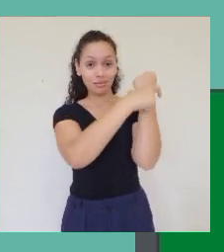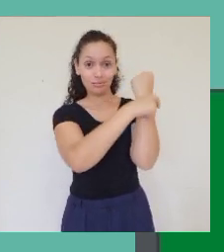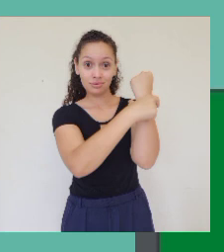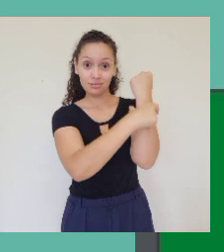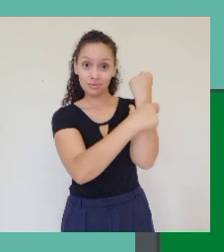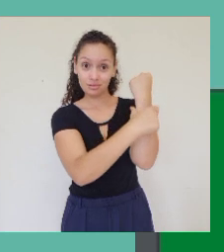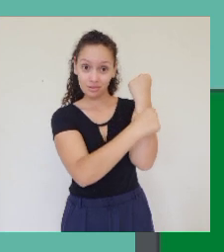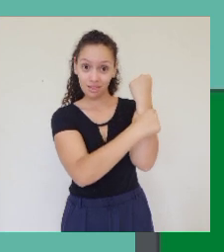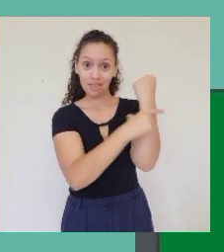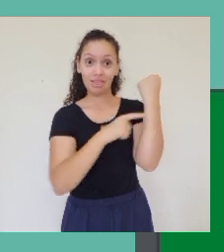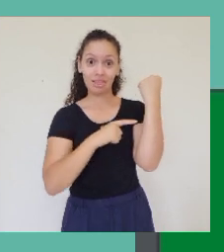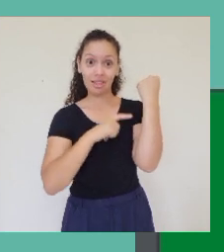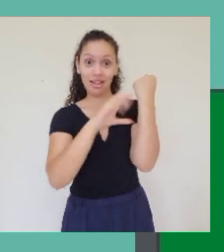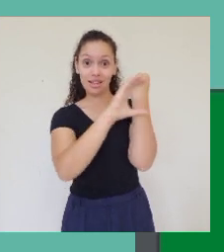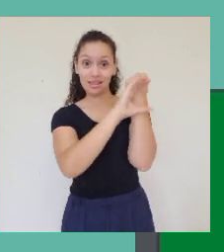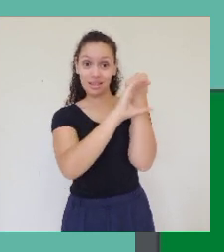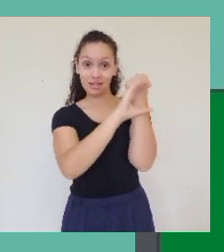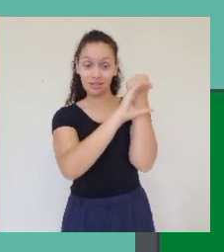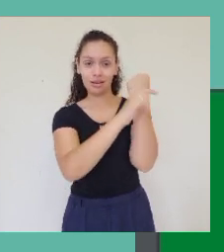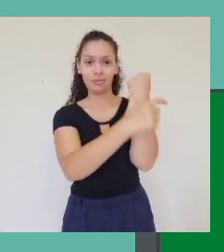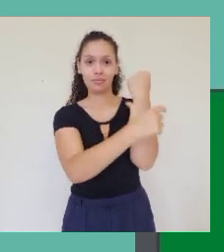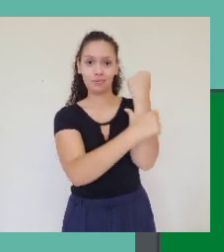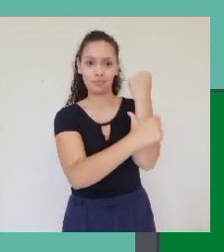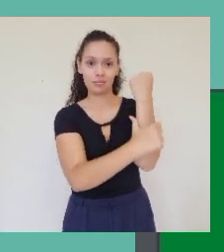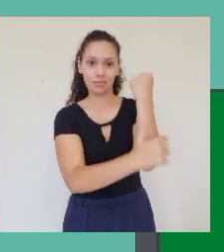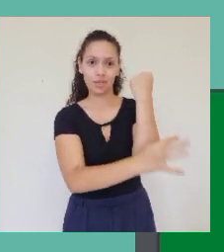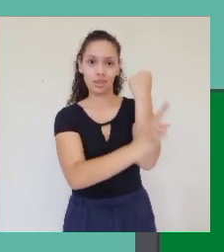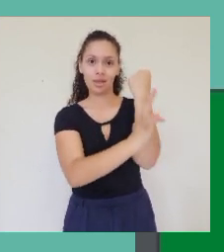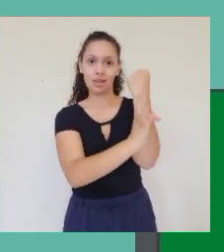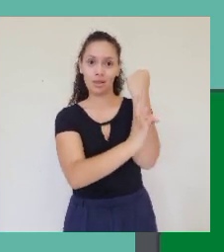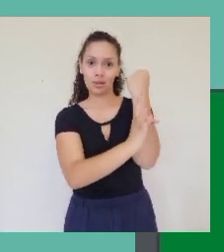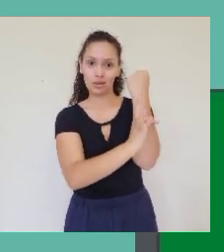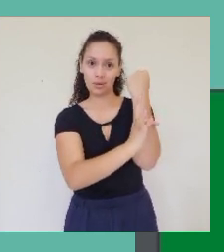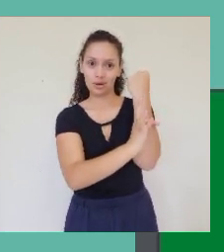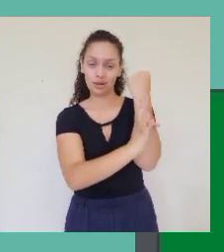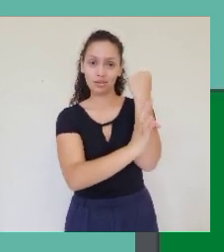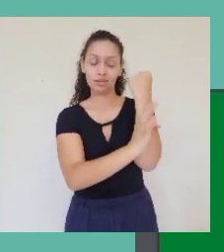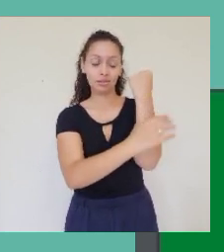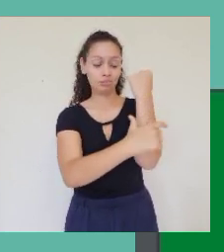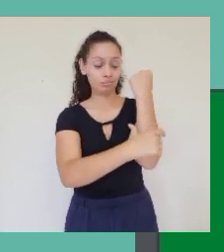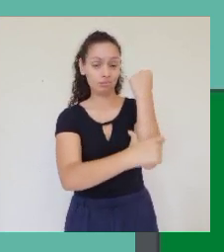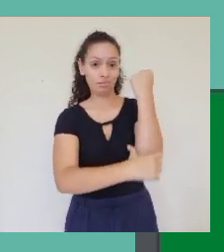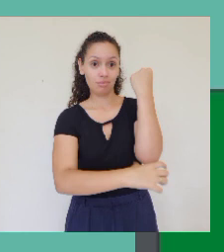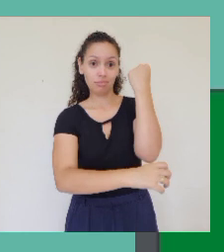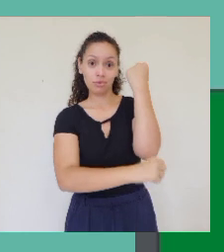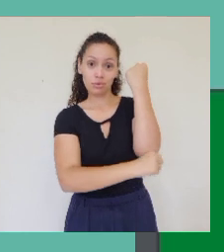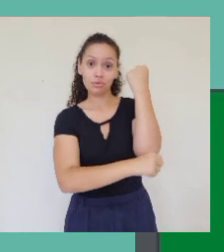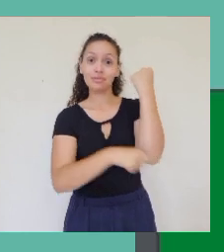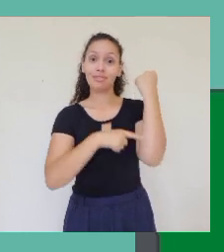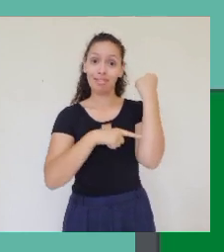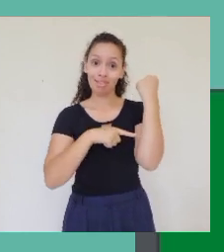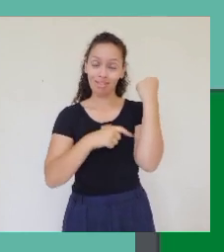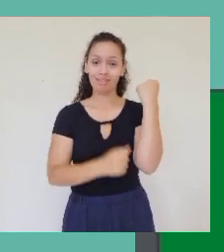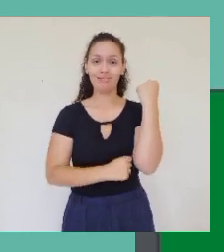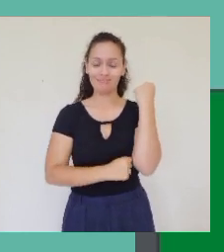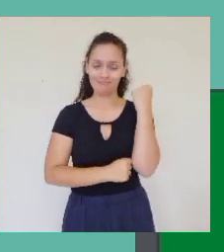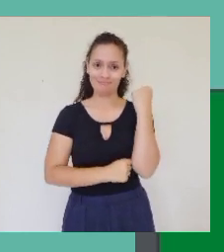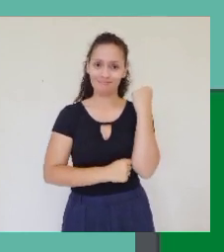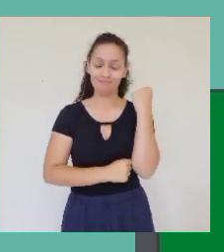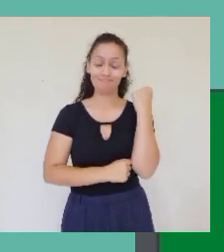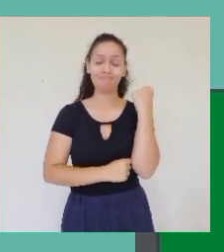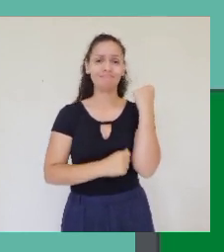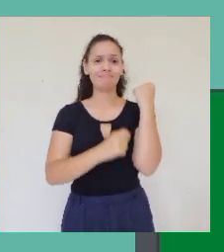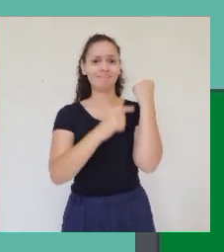torácicas, 5 lombares e a parte do sacro e do cóccix, que vai formar a nossa coluna vertebral. Quando a gente tem essa curvatura